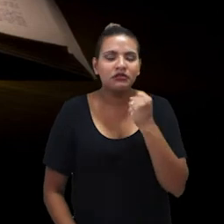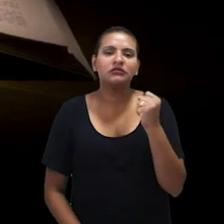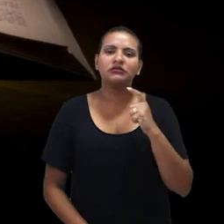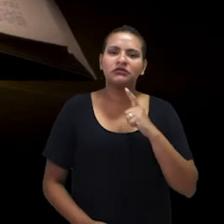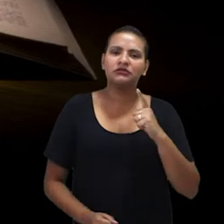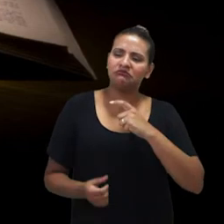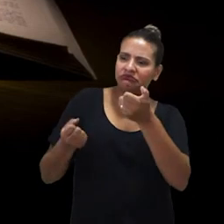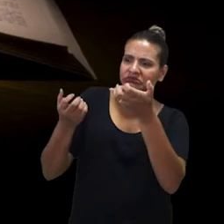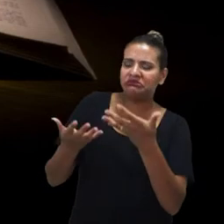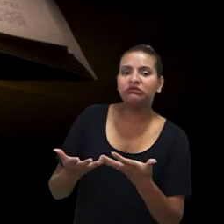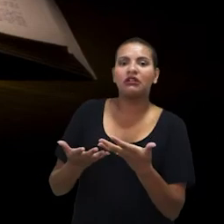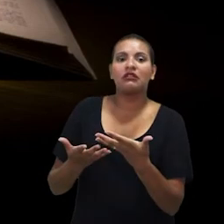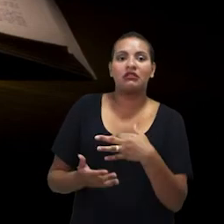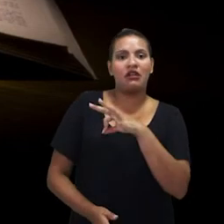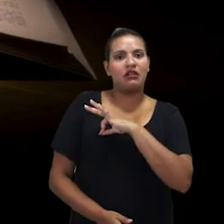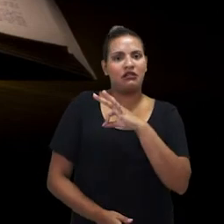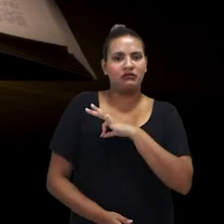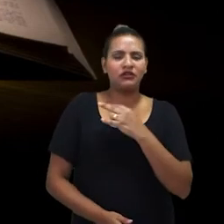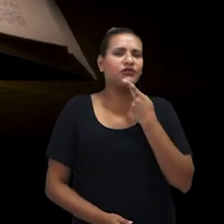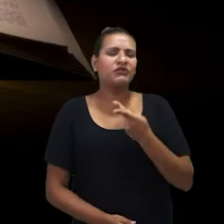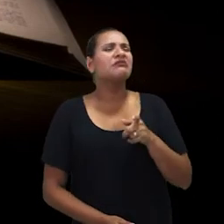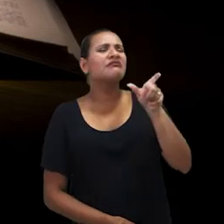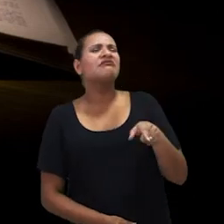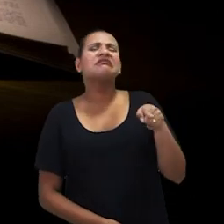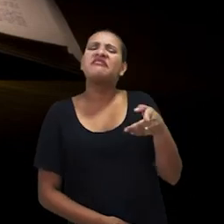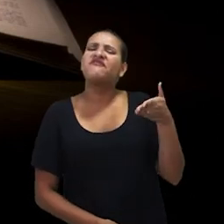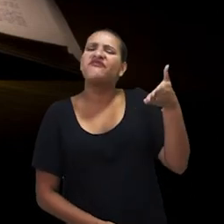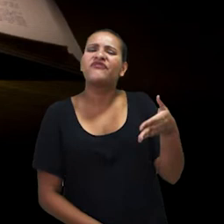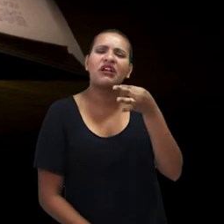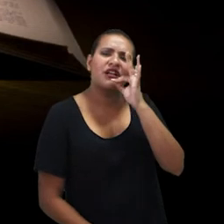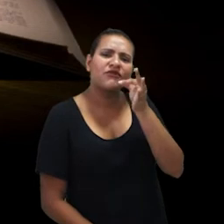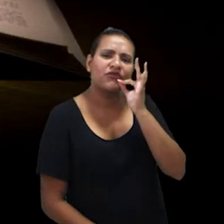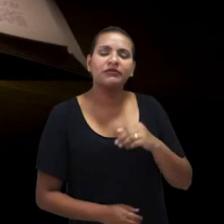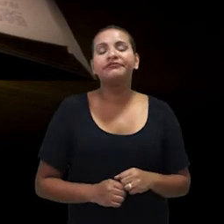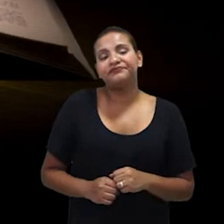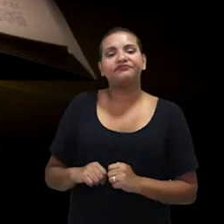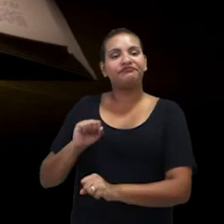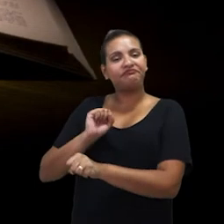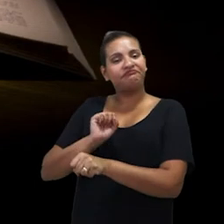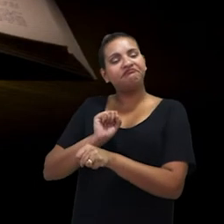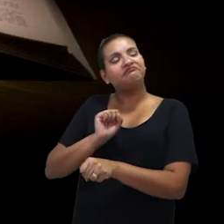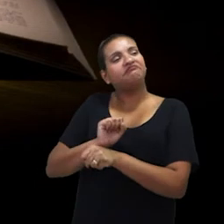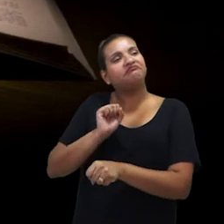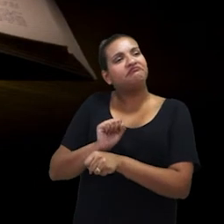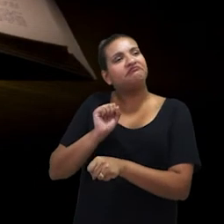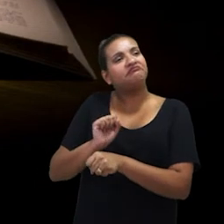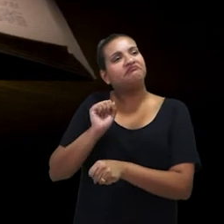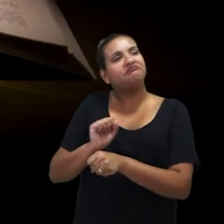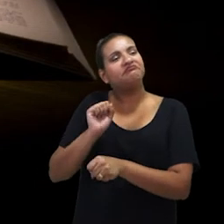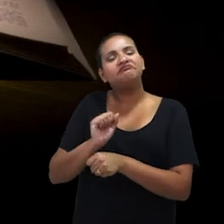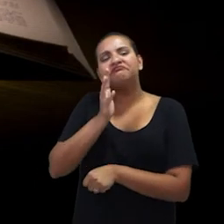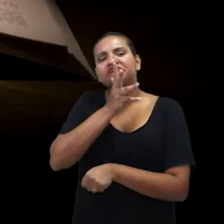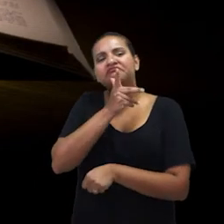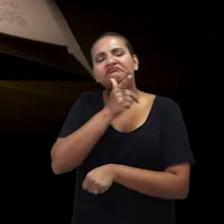delegado e lhe disseram que o homem havia ido tomar um cafezinho. Ele esperou longamente e chegou à conclusão de que o